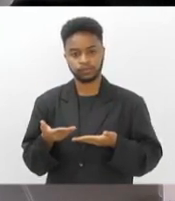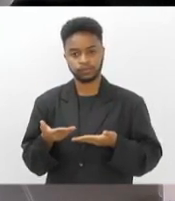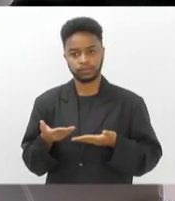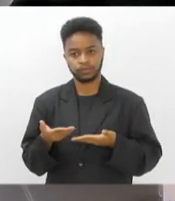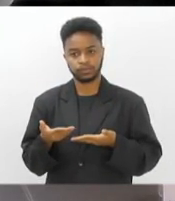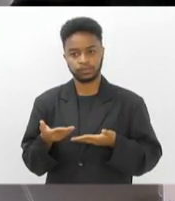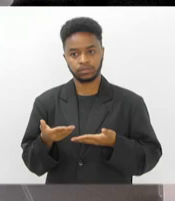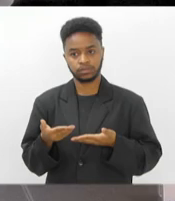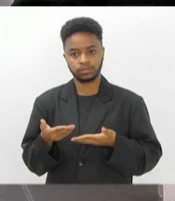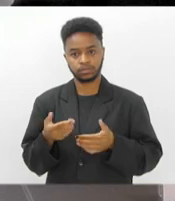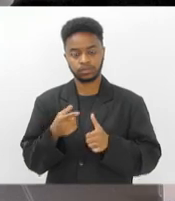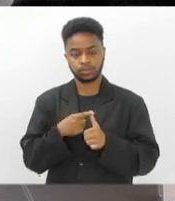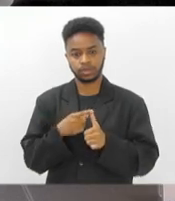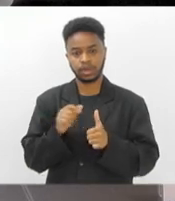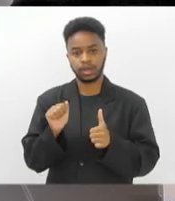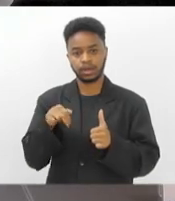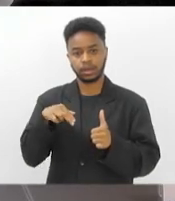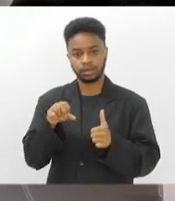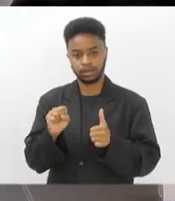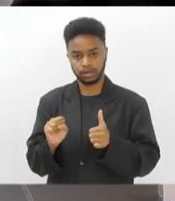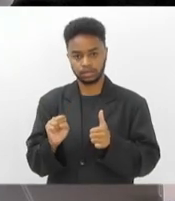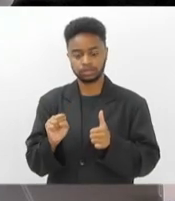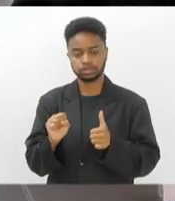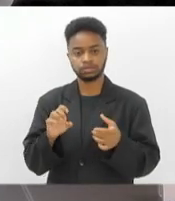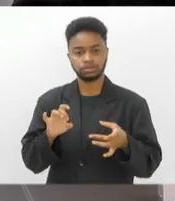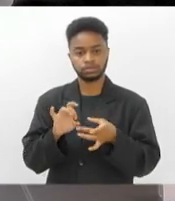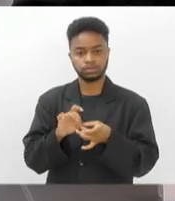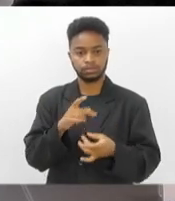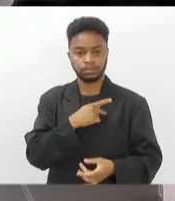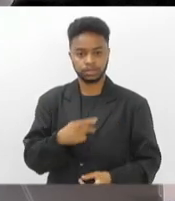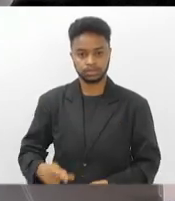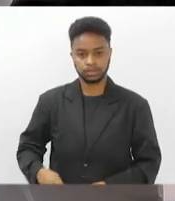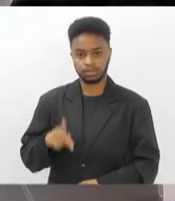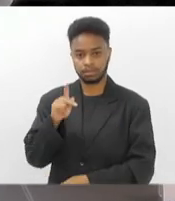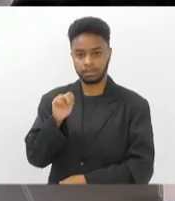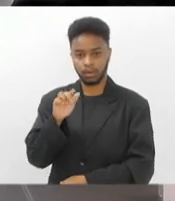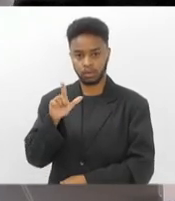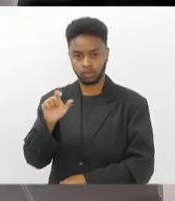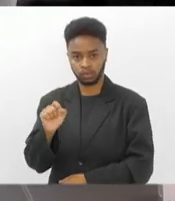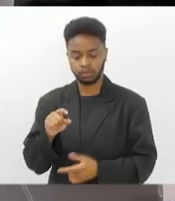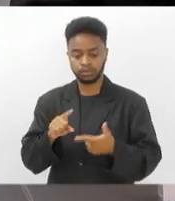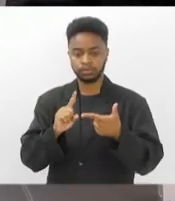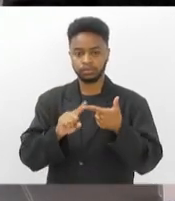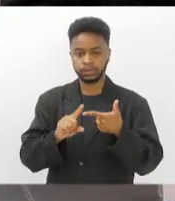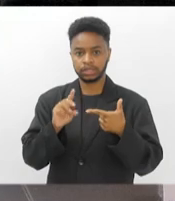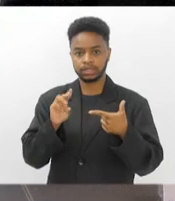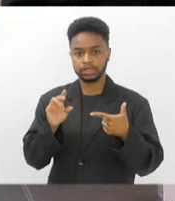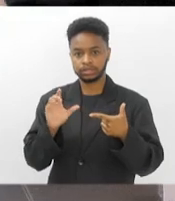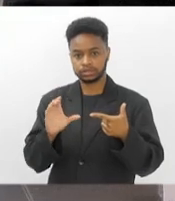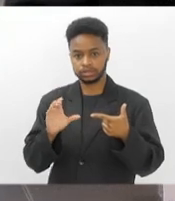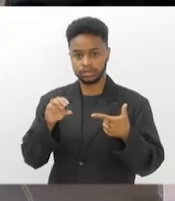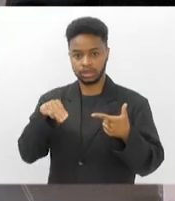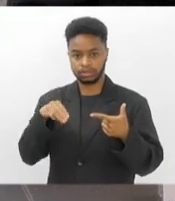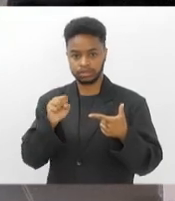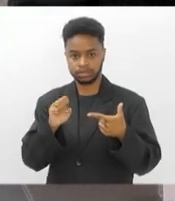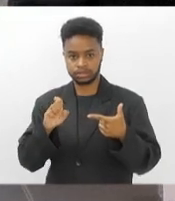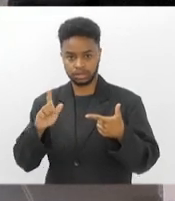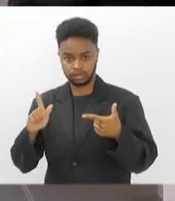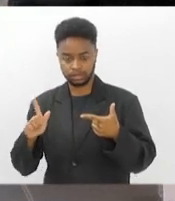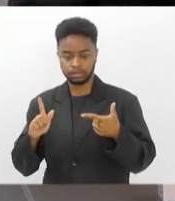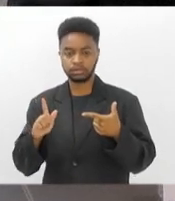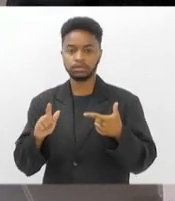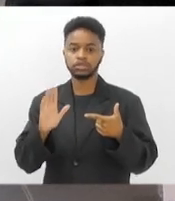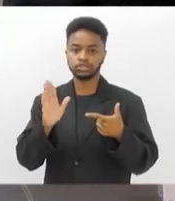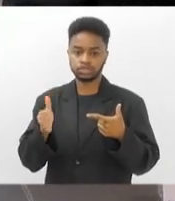a NS na pessoa do presidente Paulo Rebelo a CN segue aí a título de convite para estar na